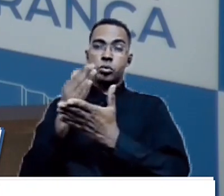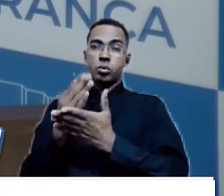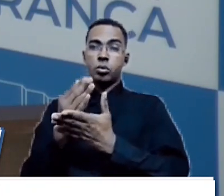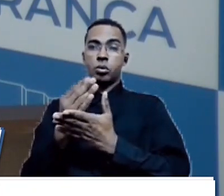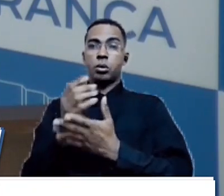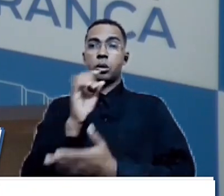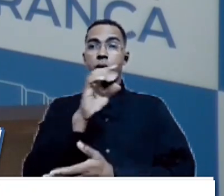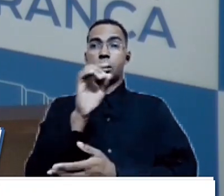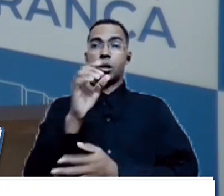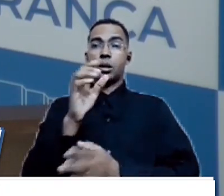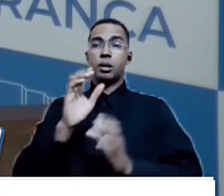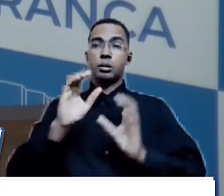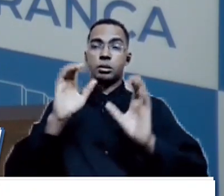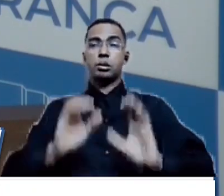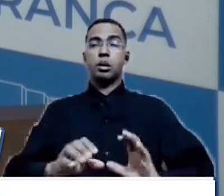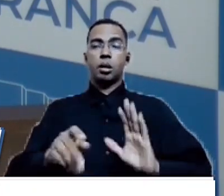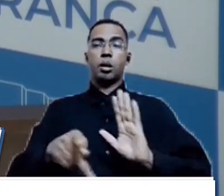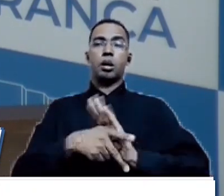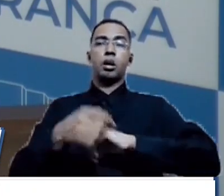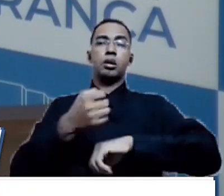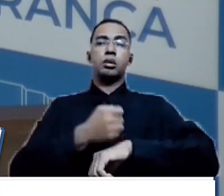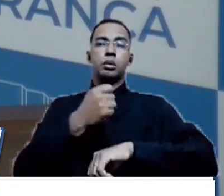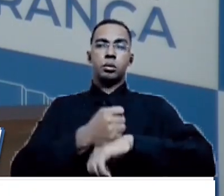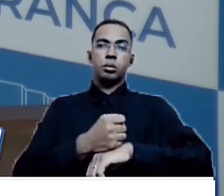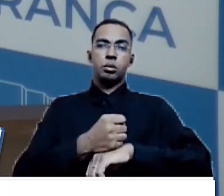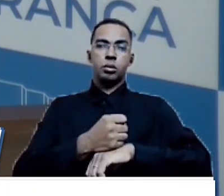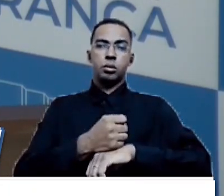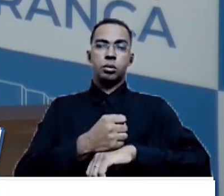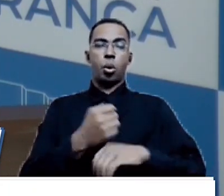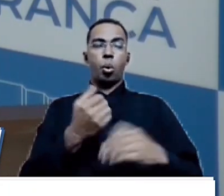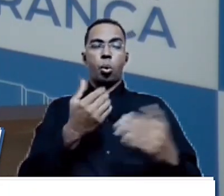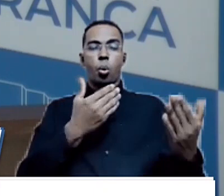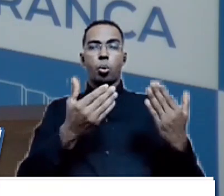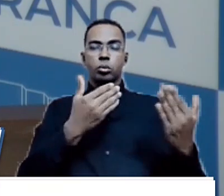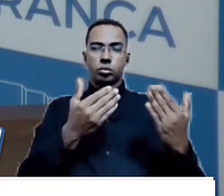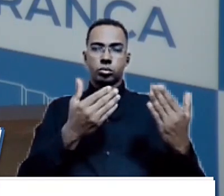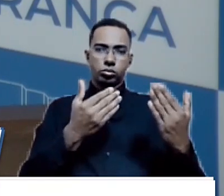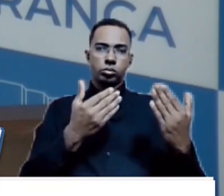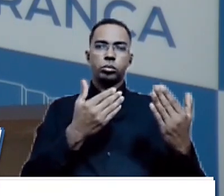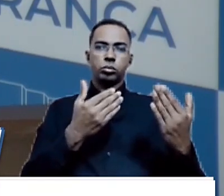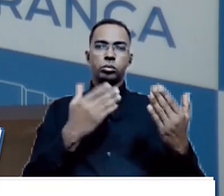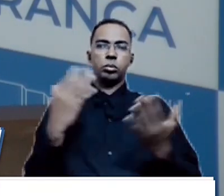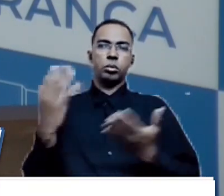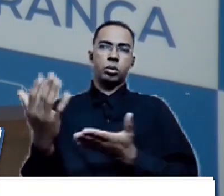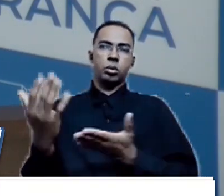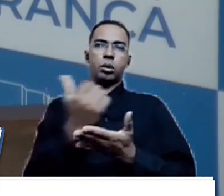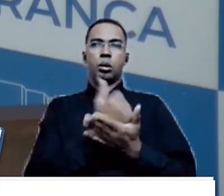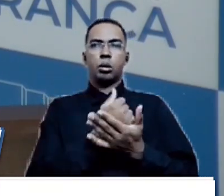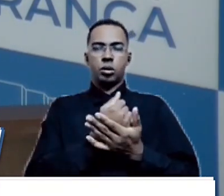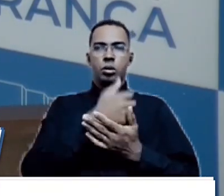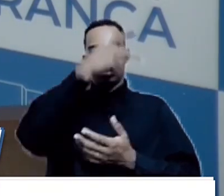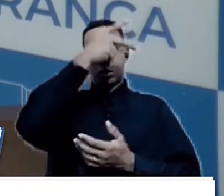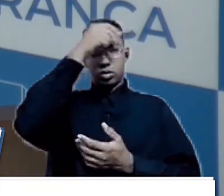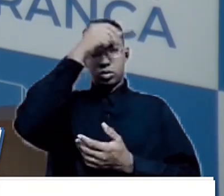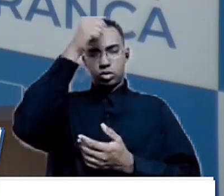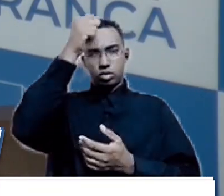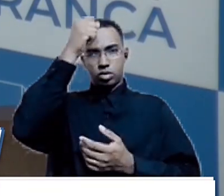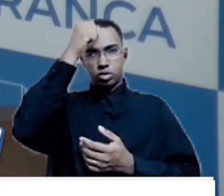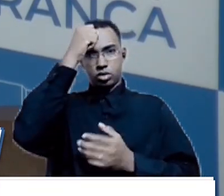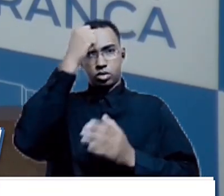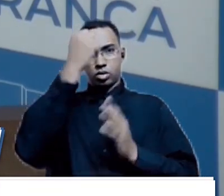Cidadão em Franca no comparativo da arrecadação Municipal de impostos e de